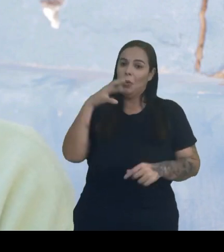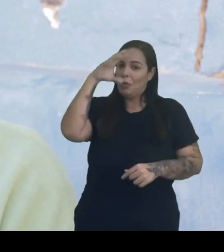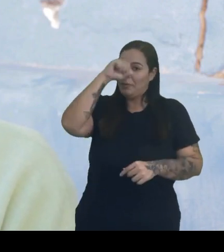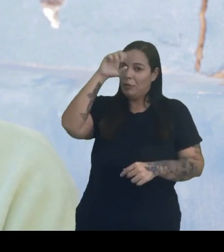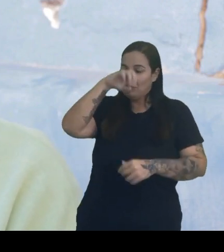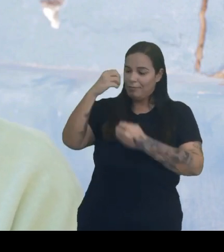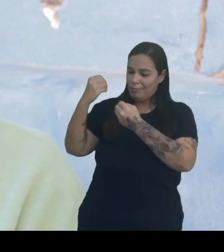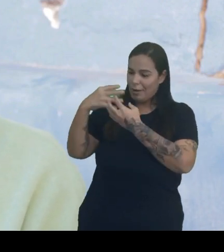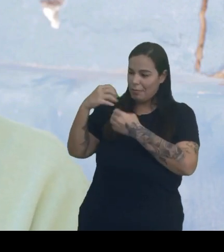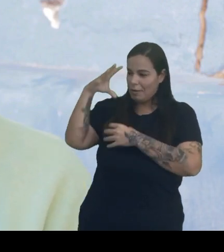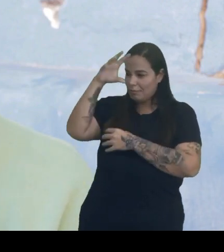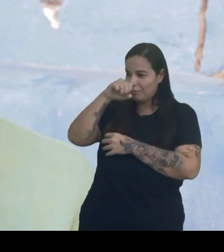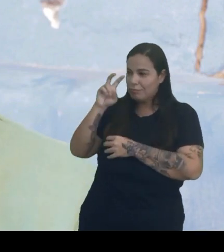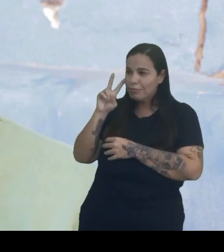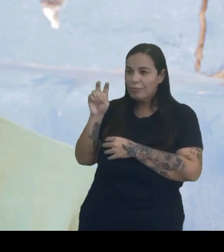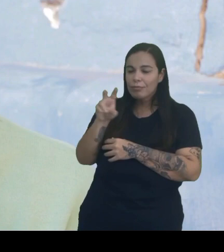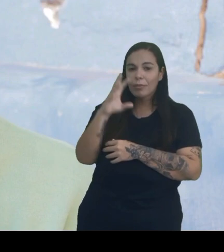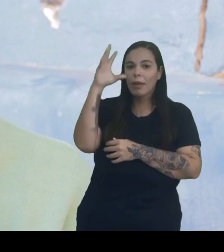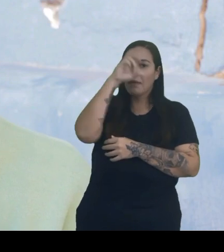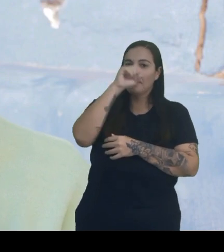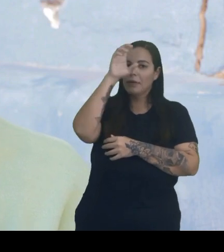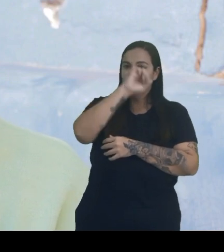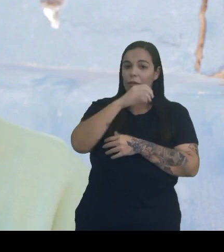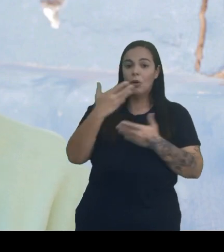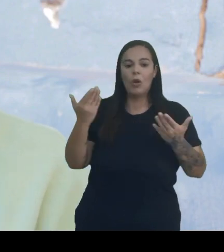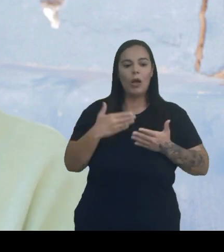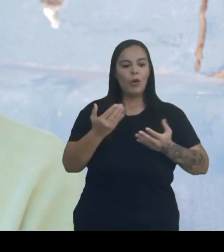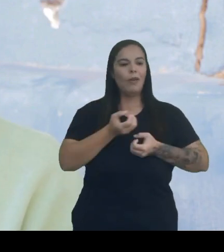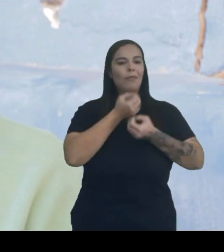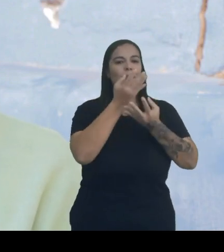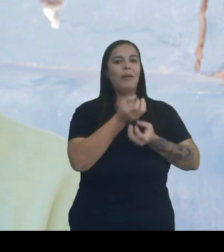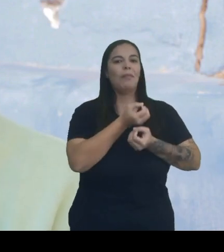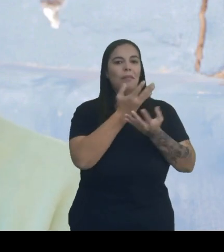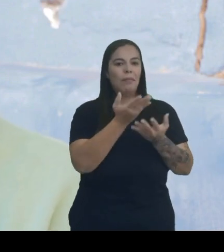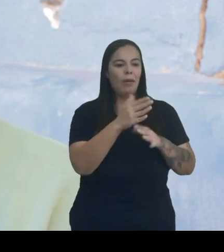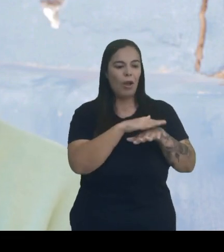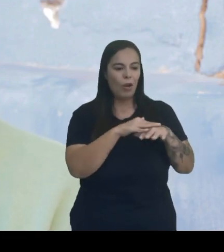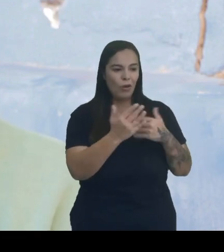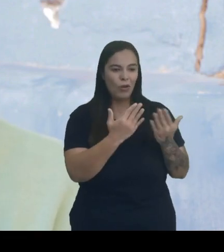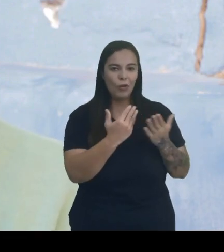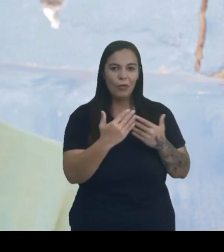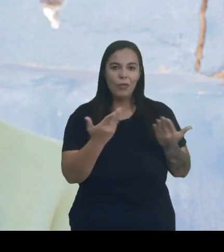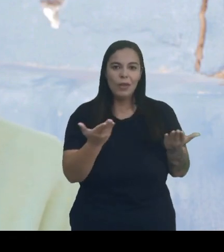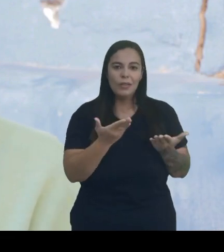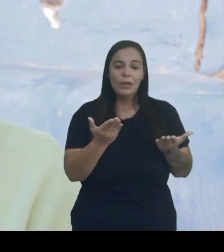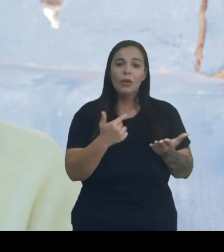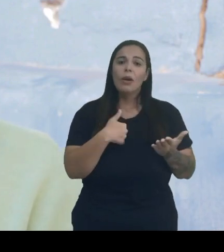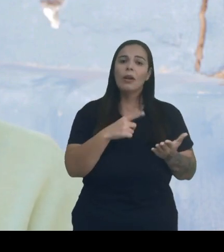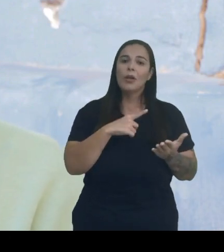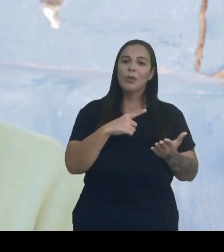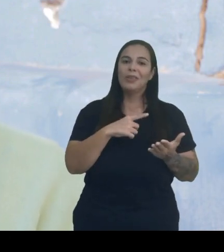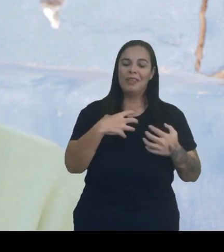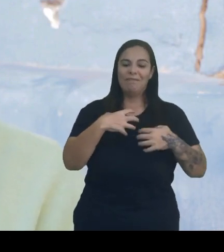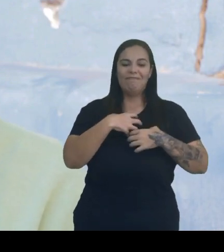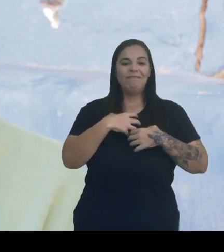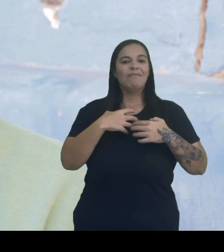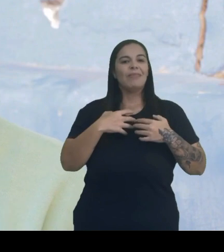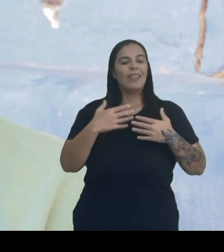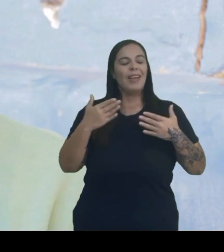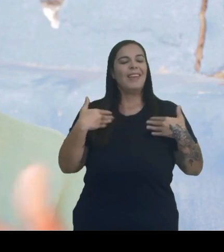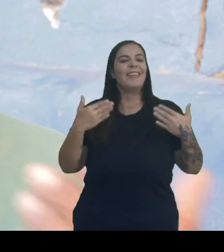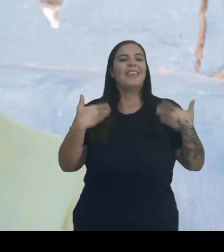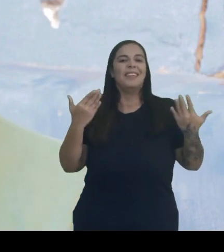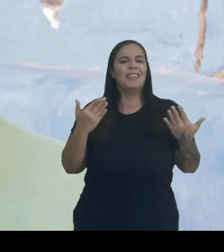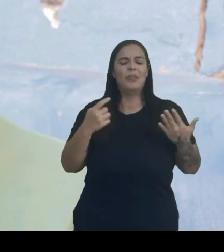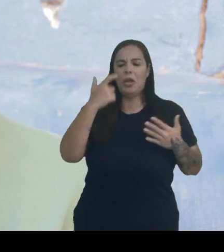aprendi. Então, quer dizer, eu vou chegar para você, chegando a uma instância da conversa que nós conversamos, eu tenho alegria para mim, não é alegria